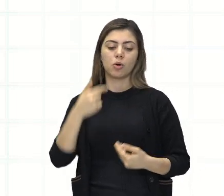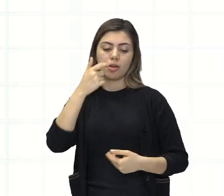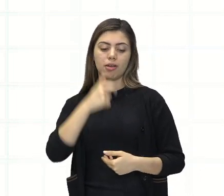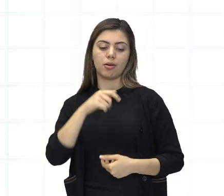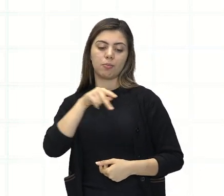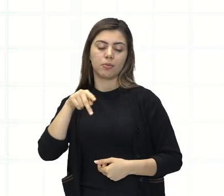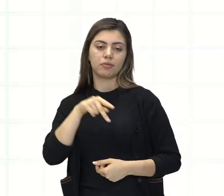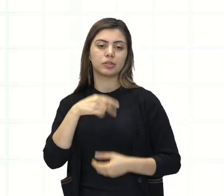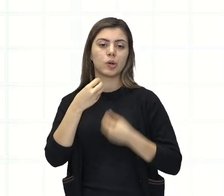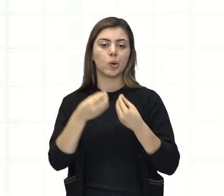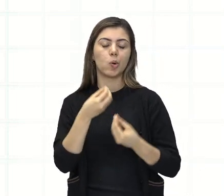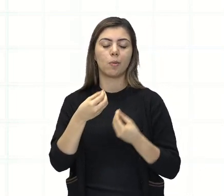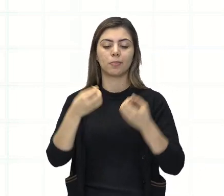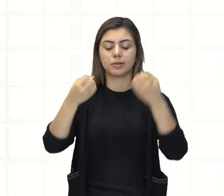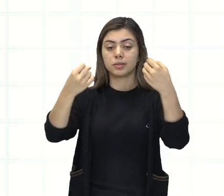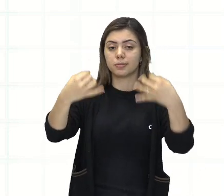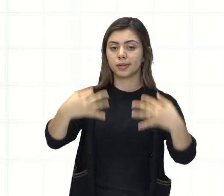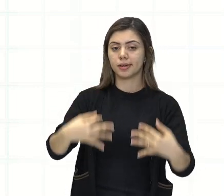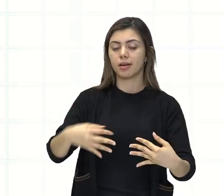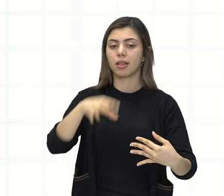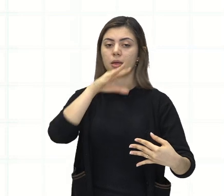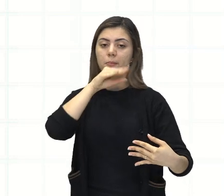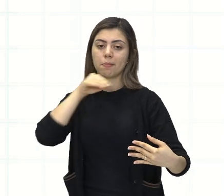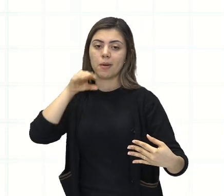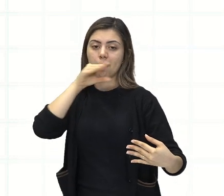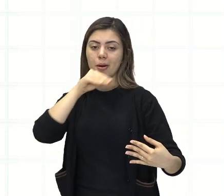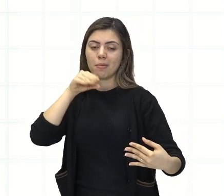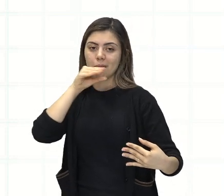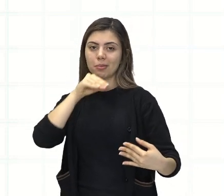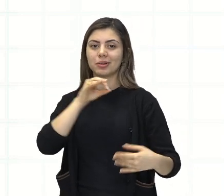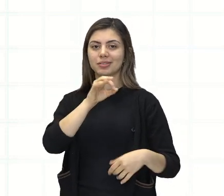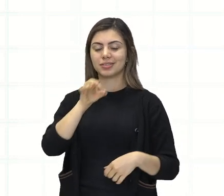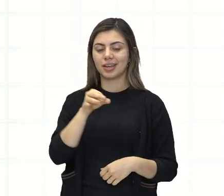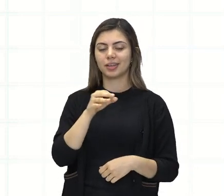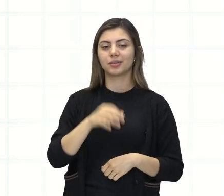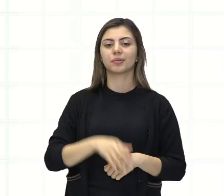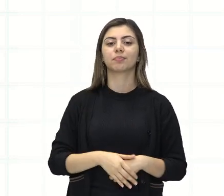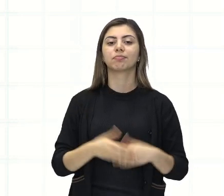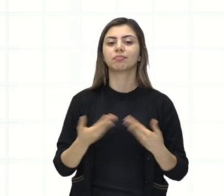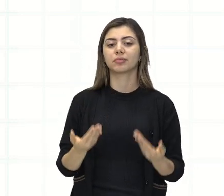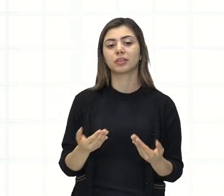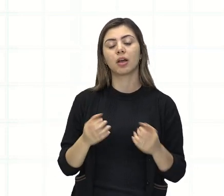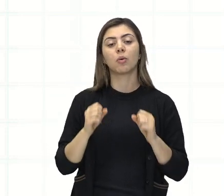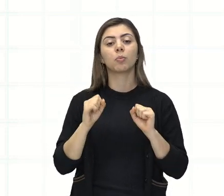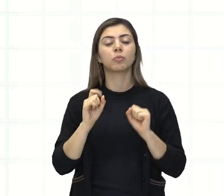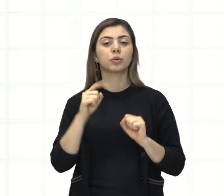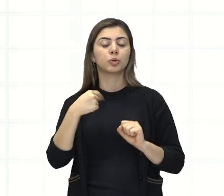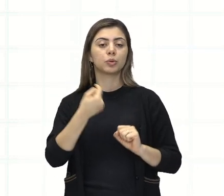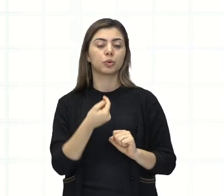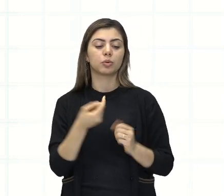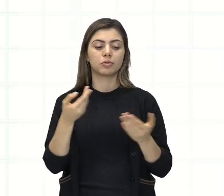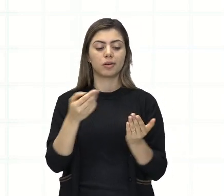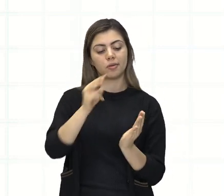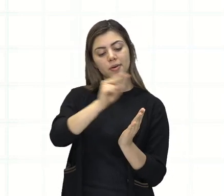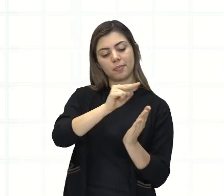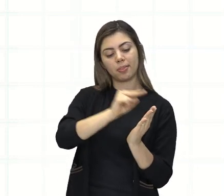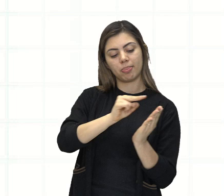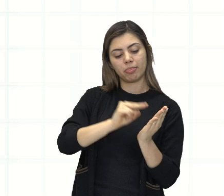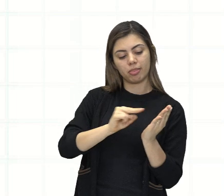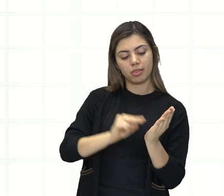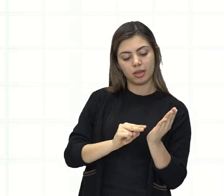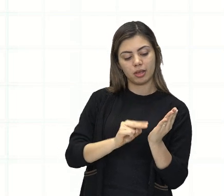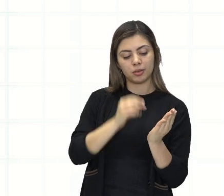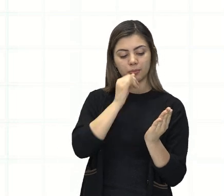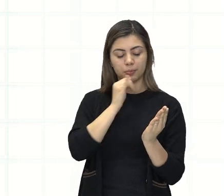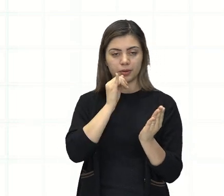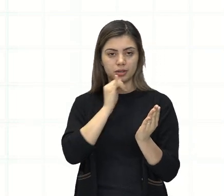está explicando, só que eu estou usando a oralidade. Então, quando nós lemos o